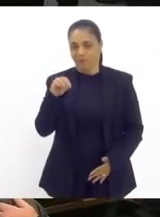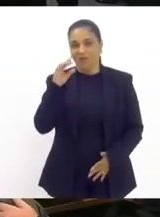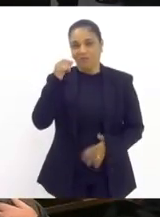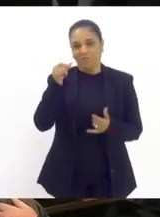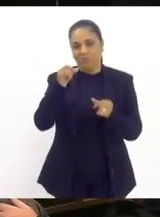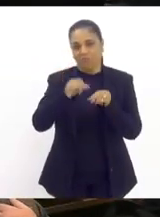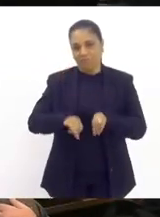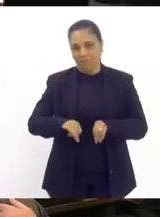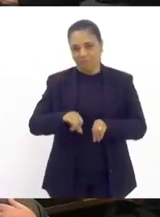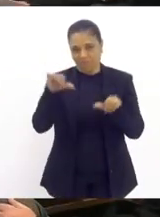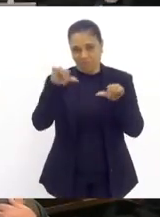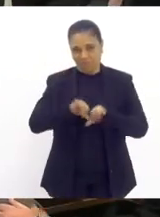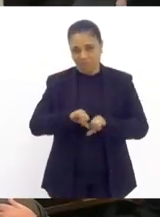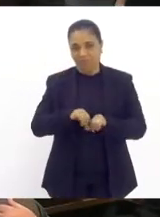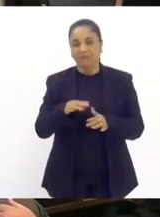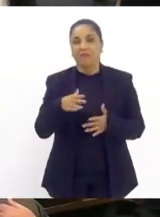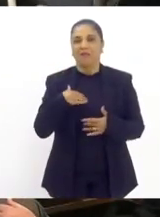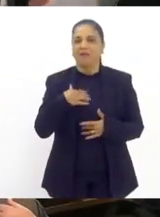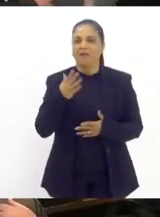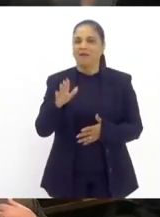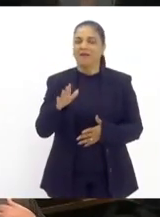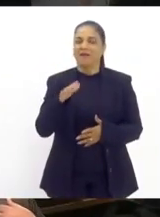tá conspirando